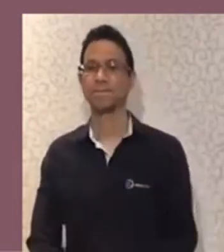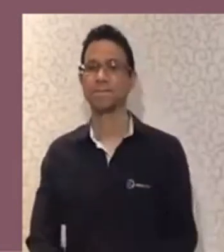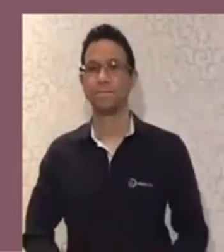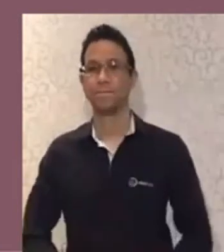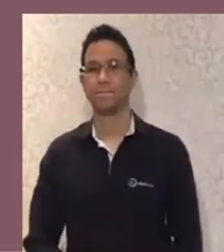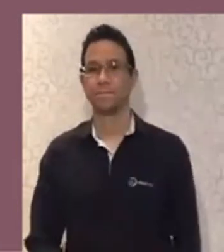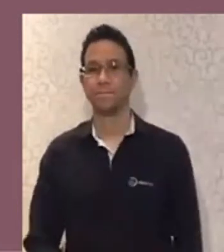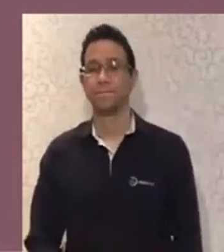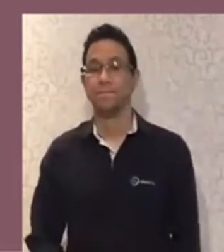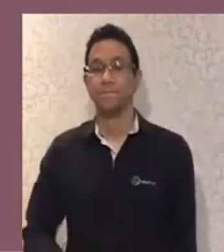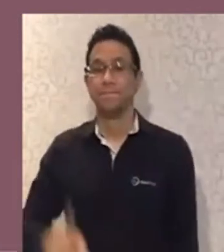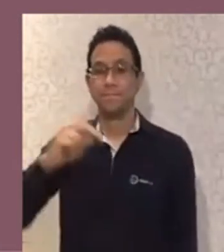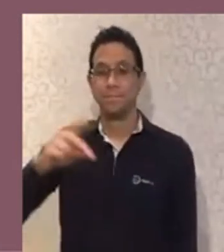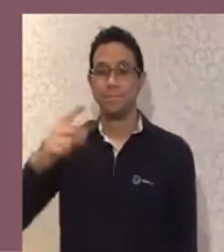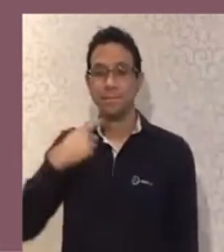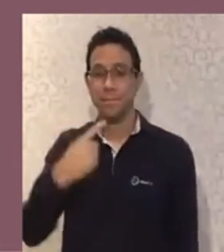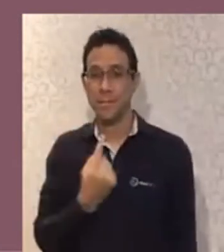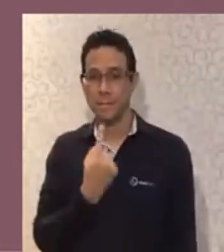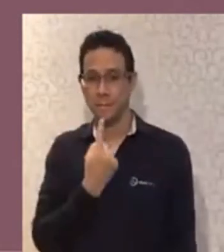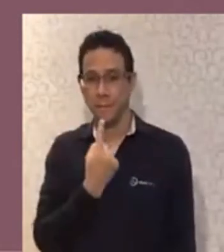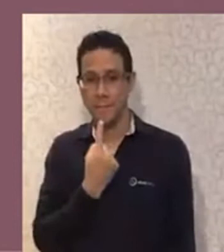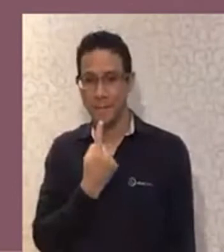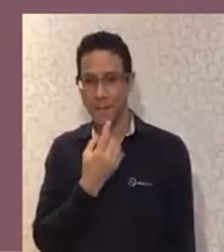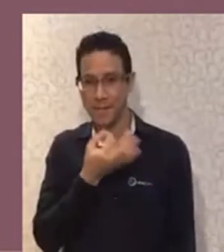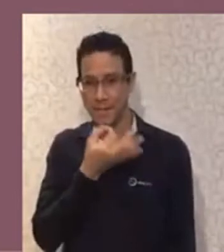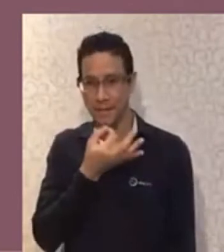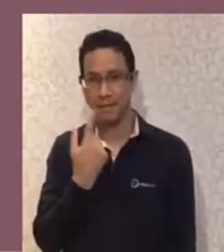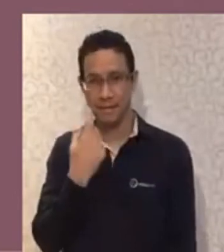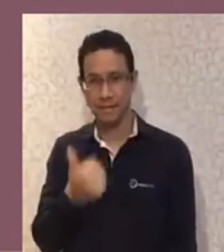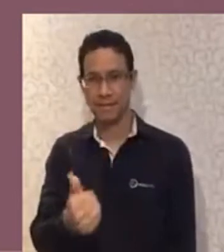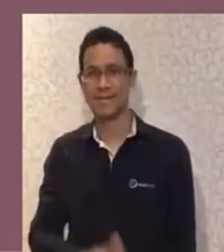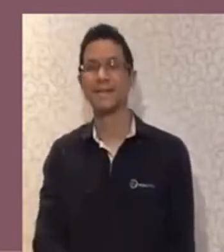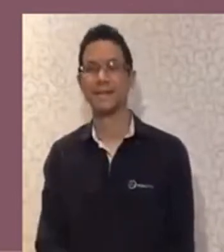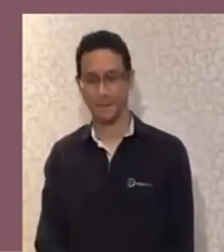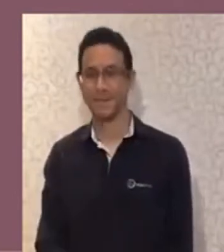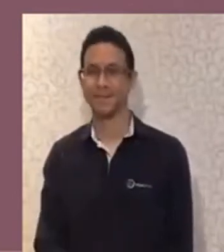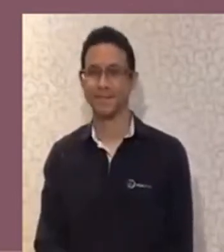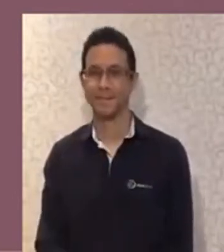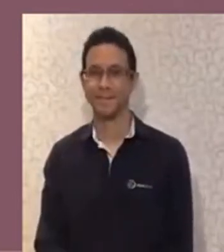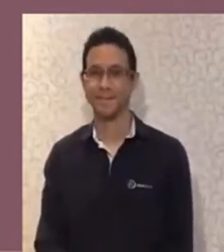Professora, o microfone da senhora tá mutado. Sim, agora sim.